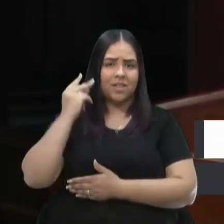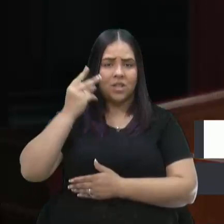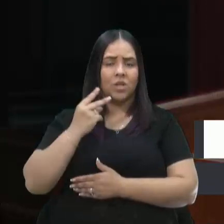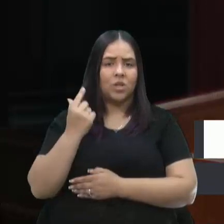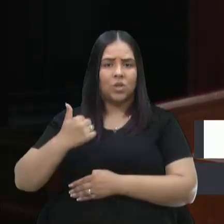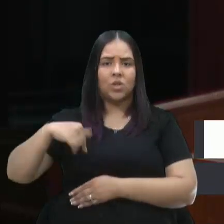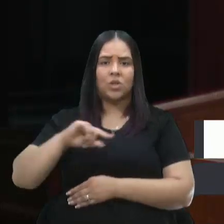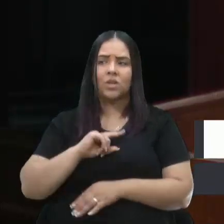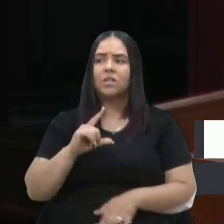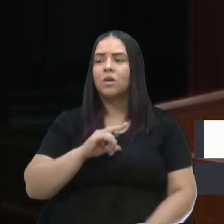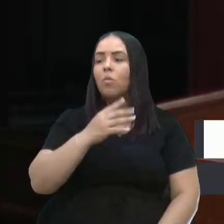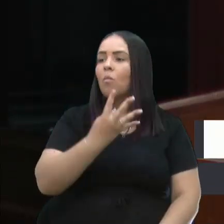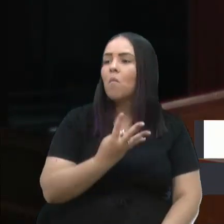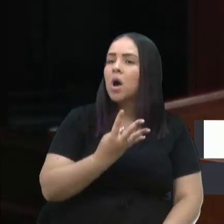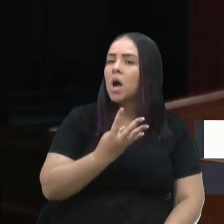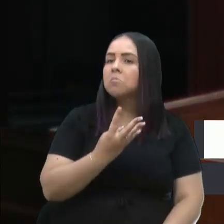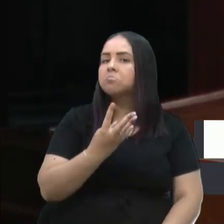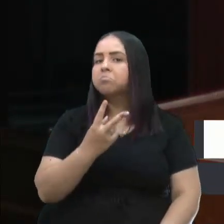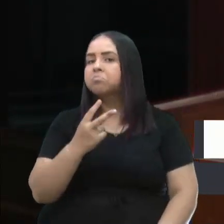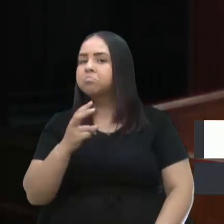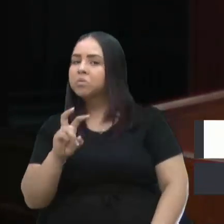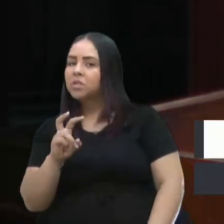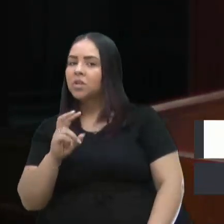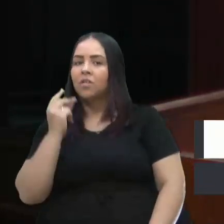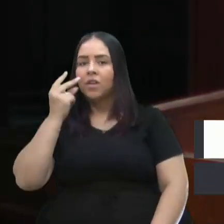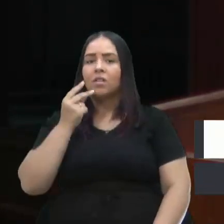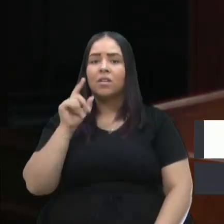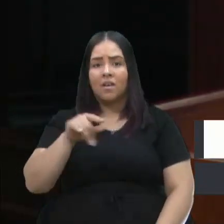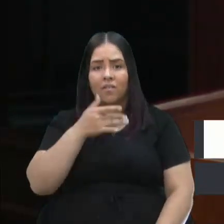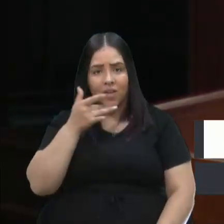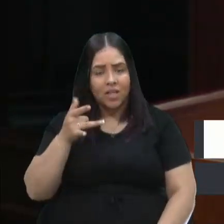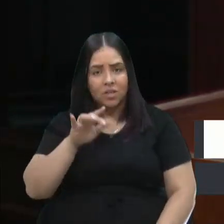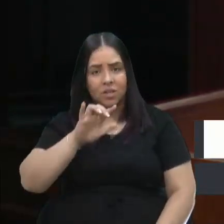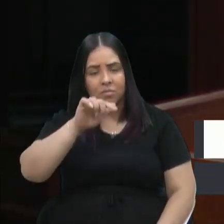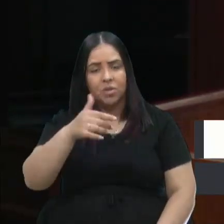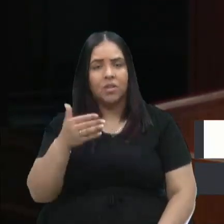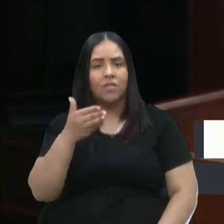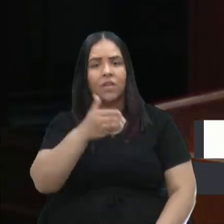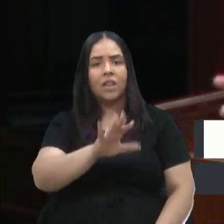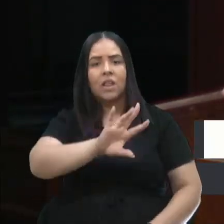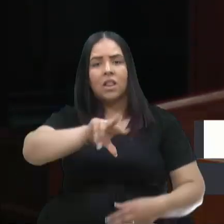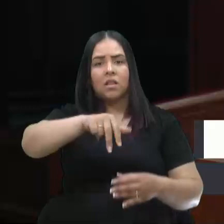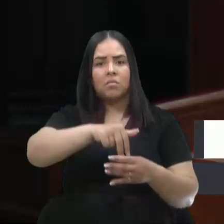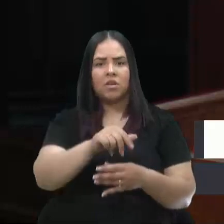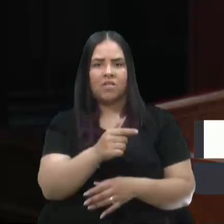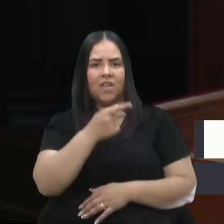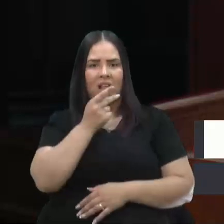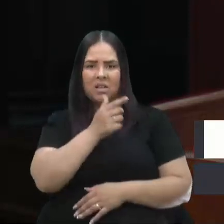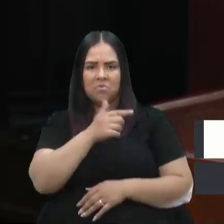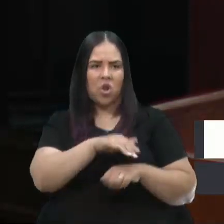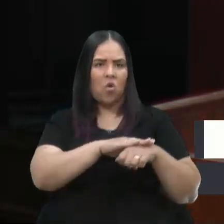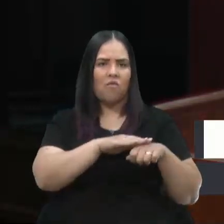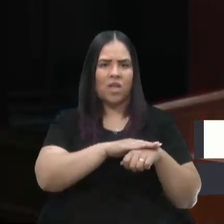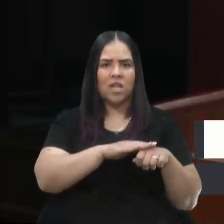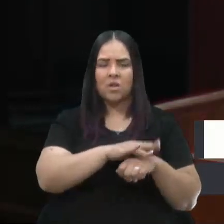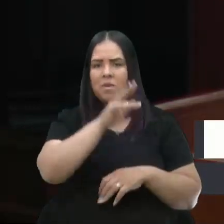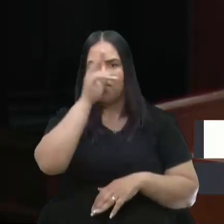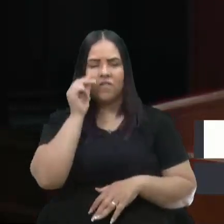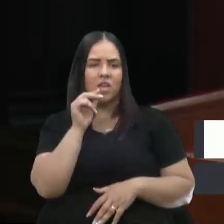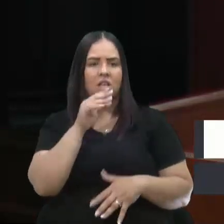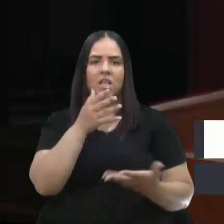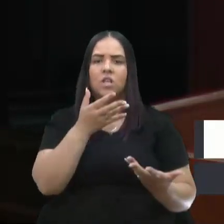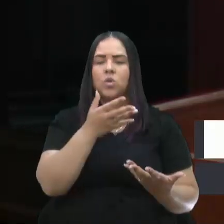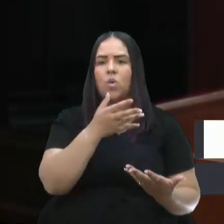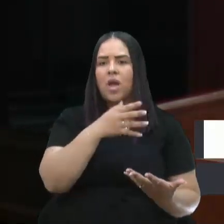tínhamos 4, 5 vereadores. Então, é muito fácil depois vir na tribuna e dizer que não houve diálogo, que o prefeito é ruim, que o prefeito